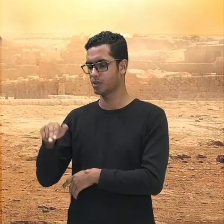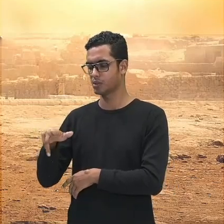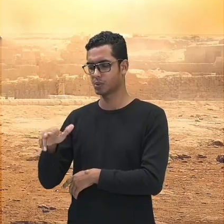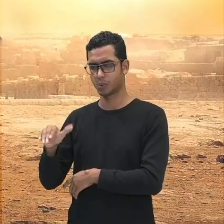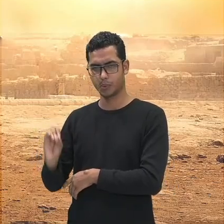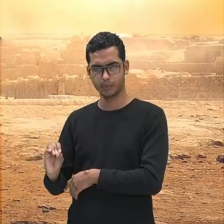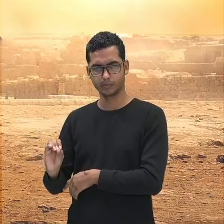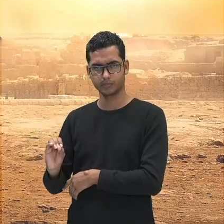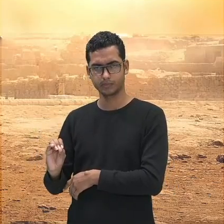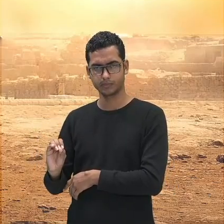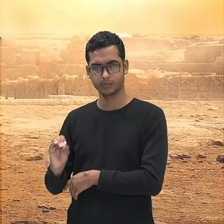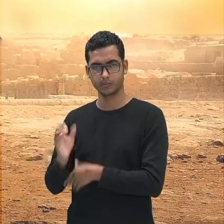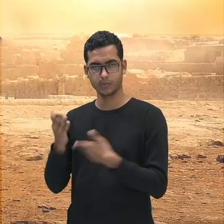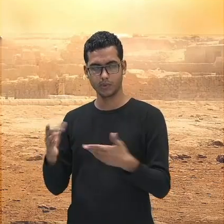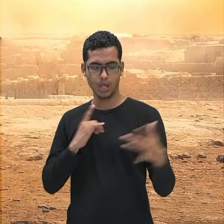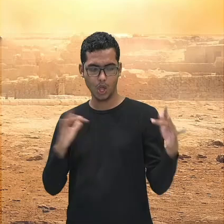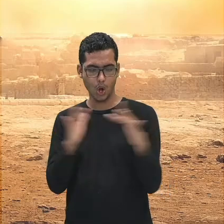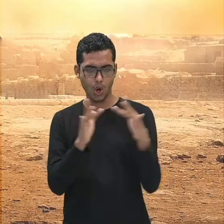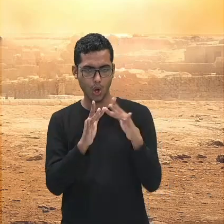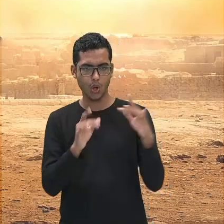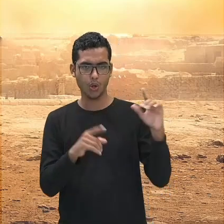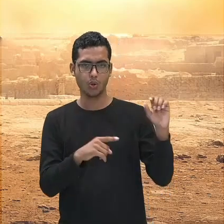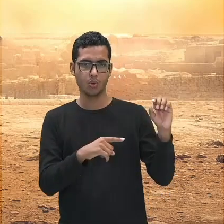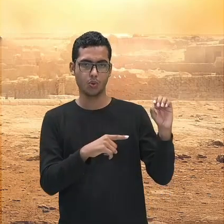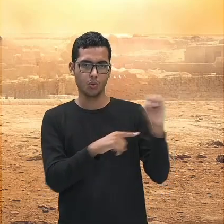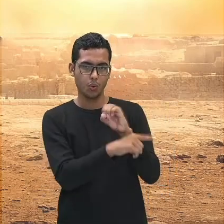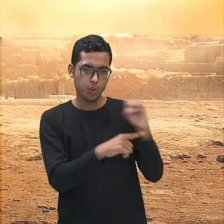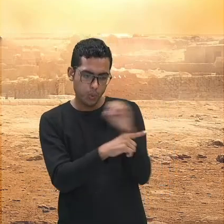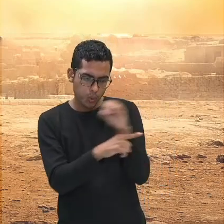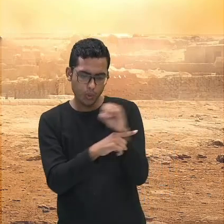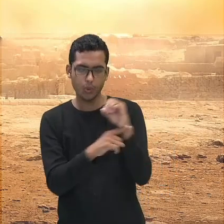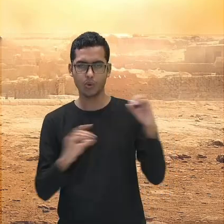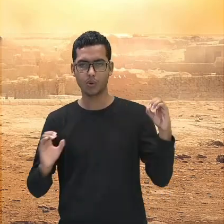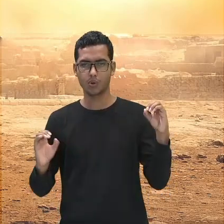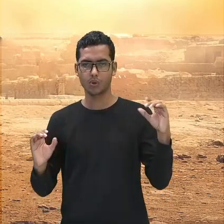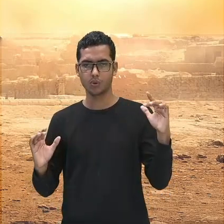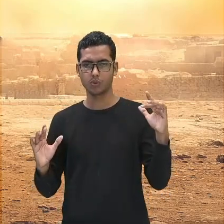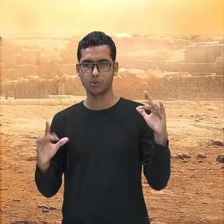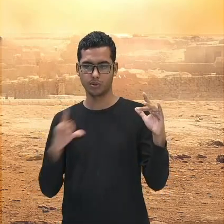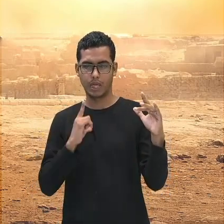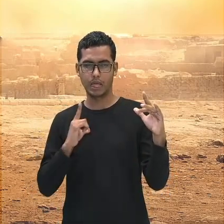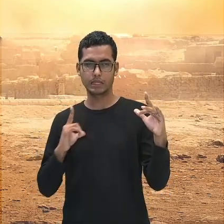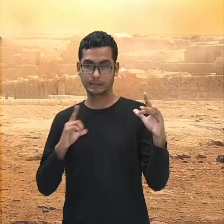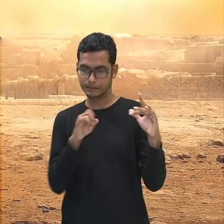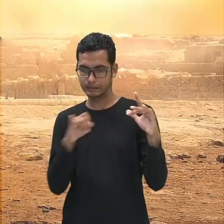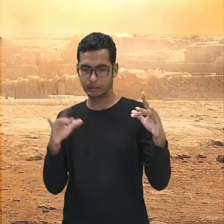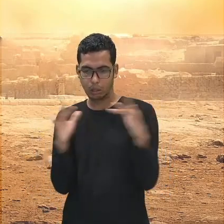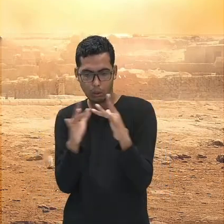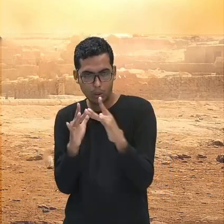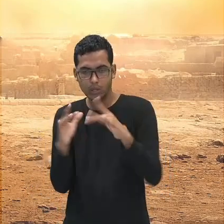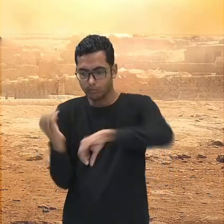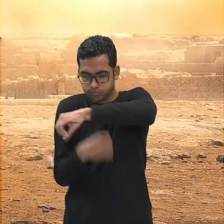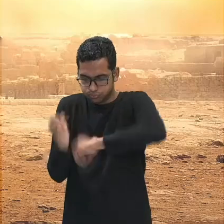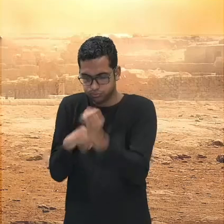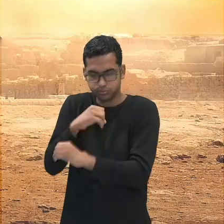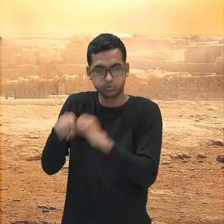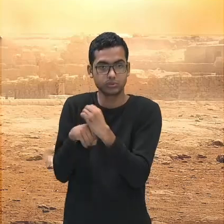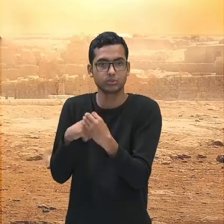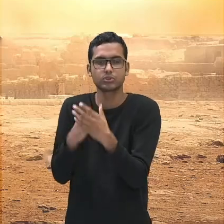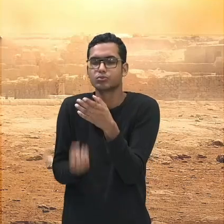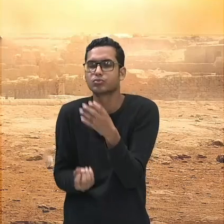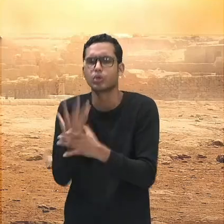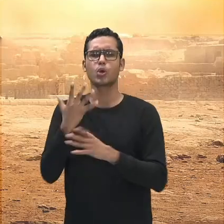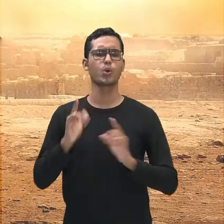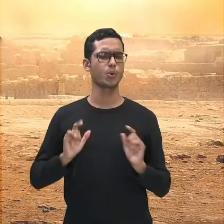reagir com o oxigênio, no qual ele tem uma afinidade, ele